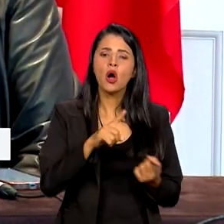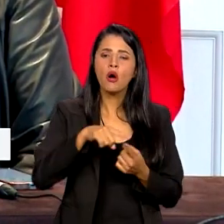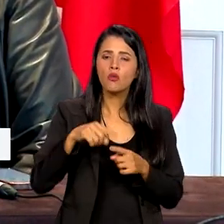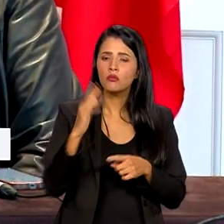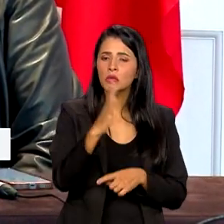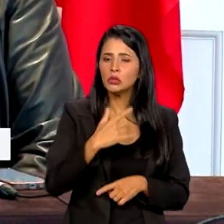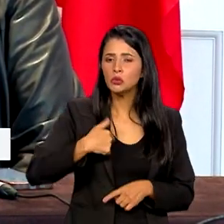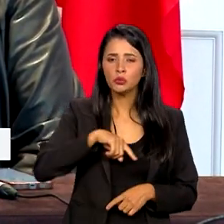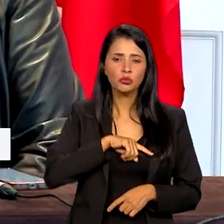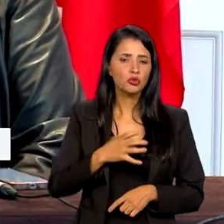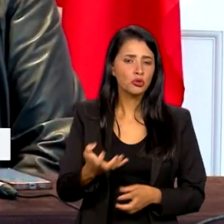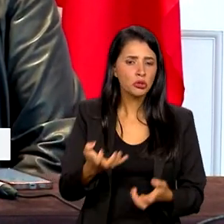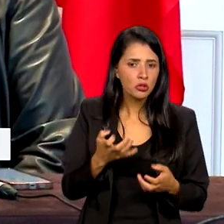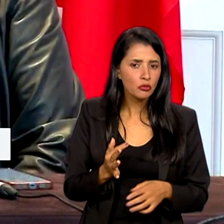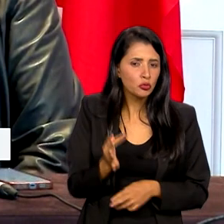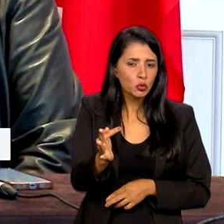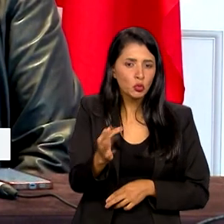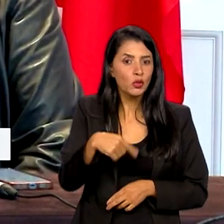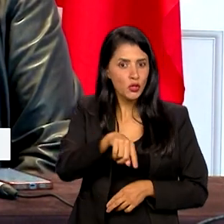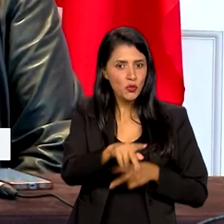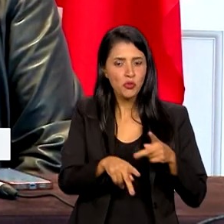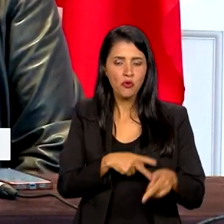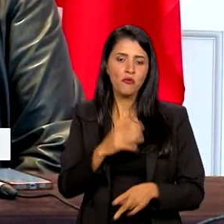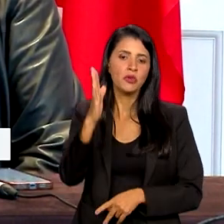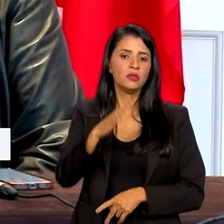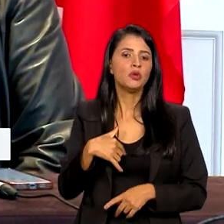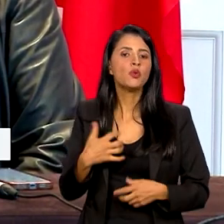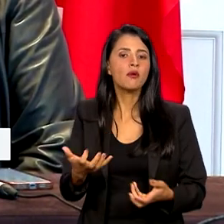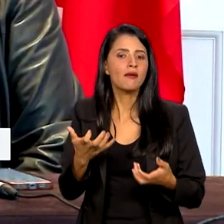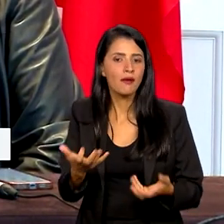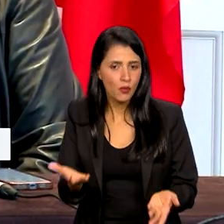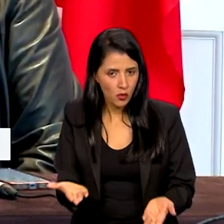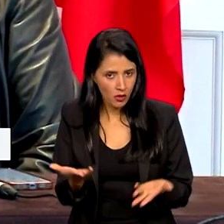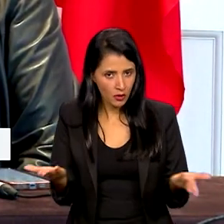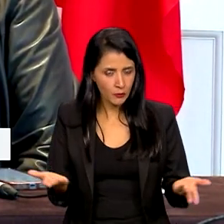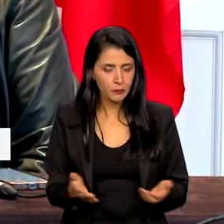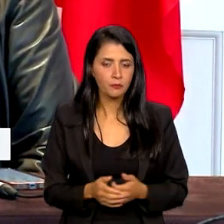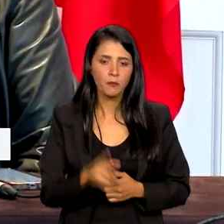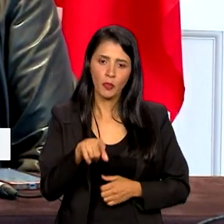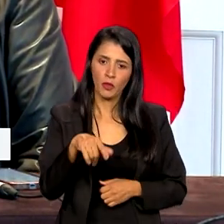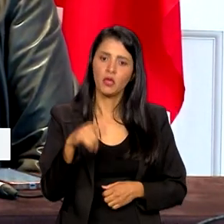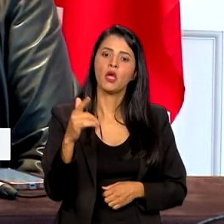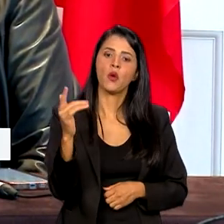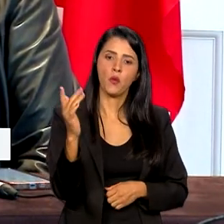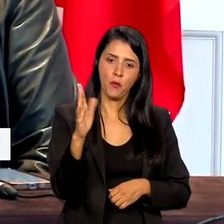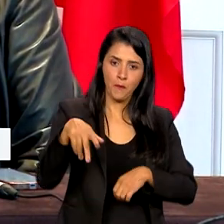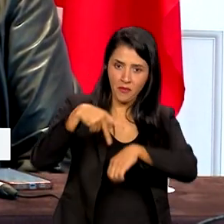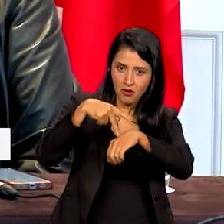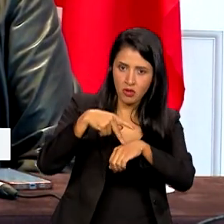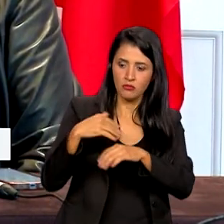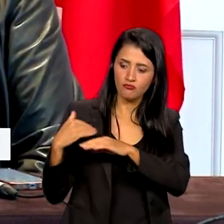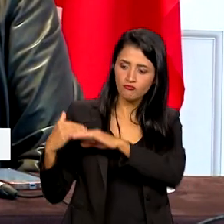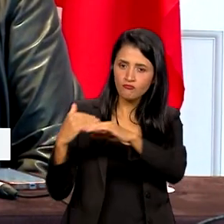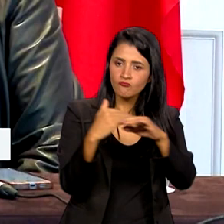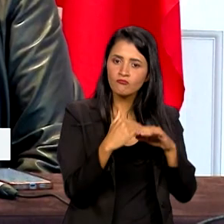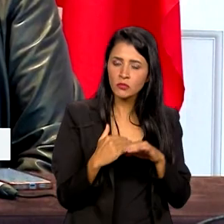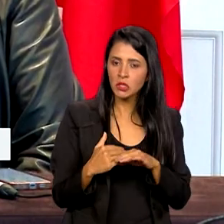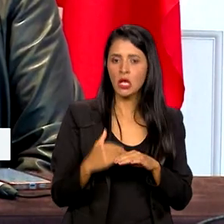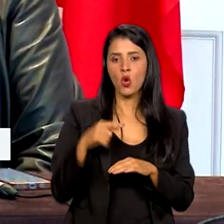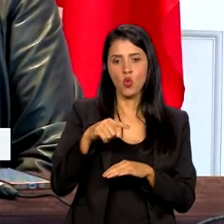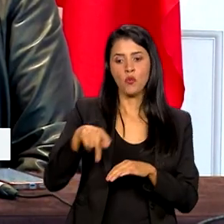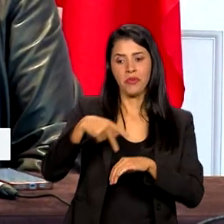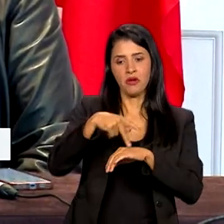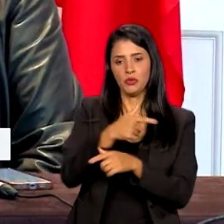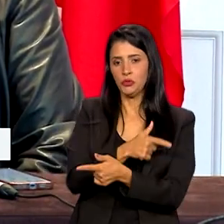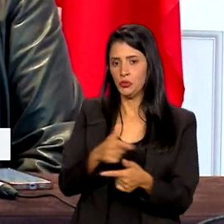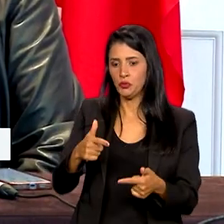nós queremos e que o povo brasileiro almeja, que é um país mais igualitário, um país em que não haja fome,